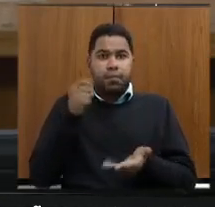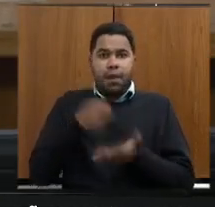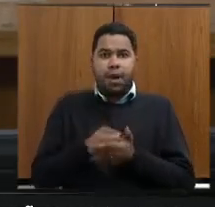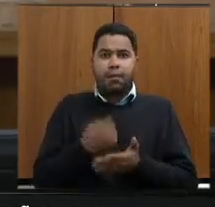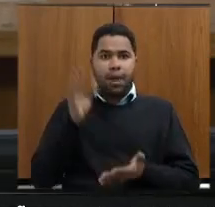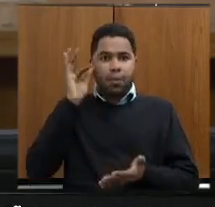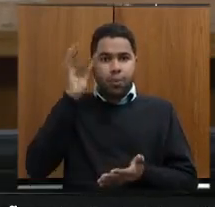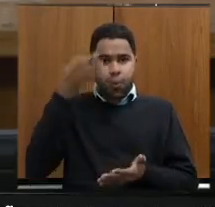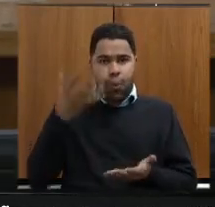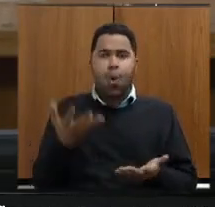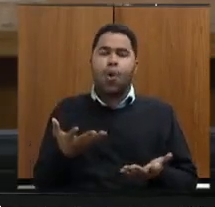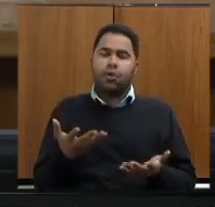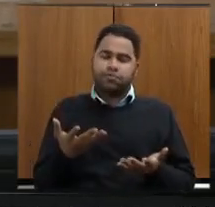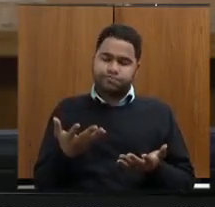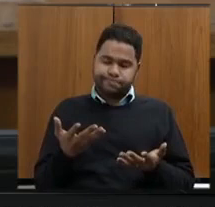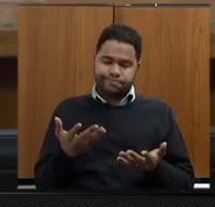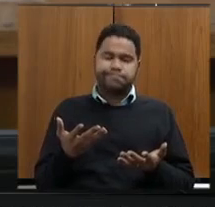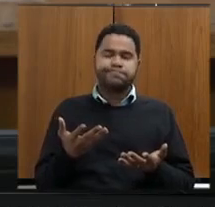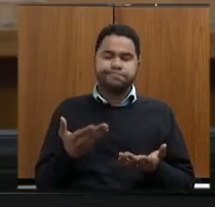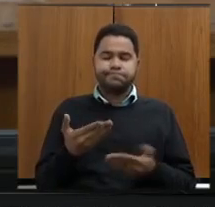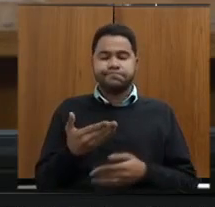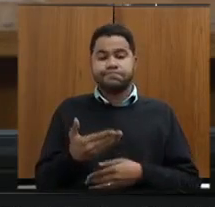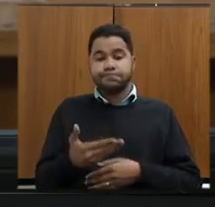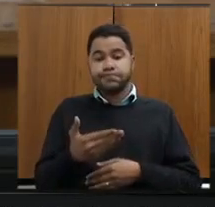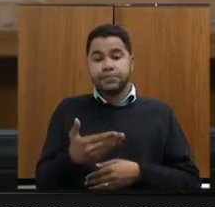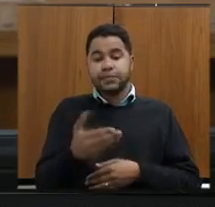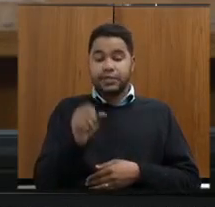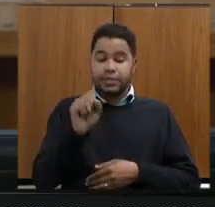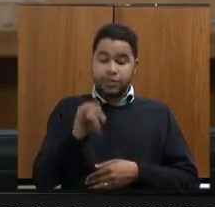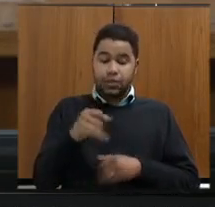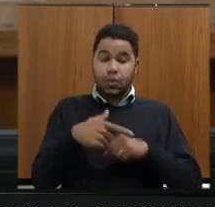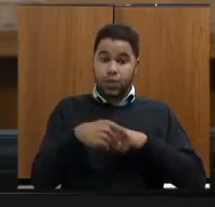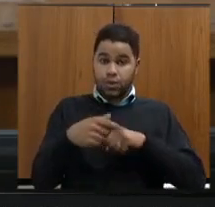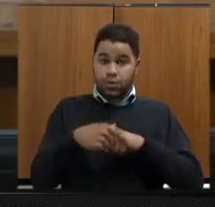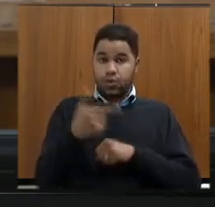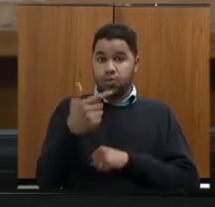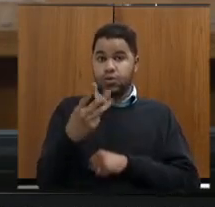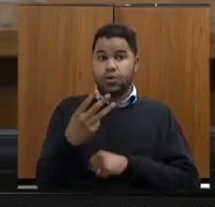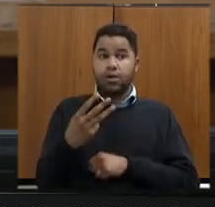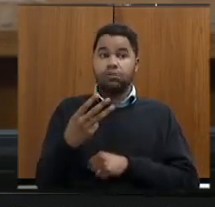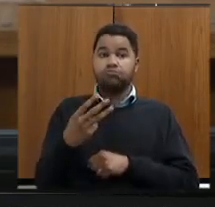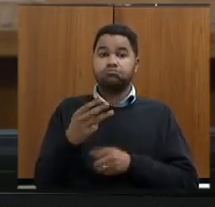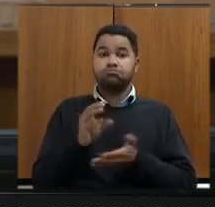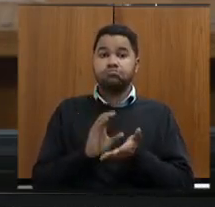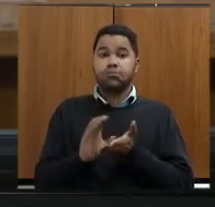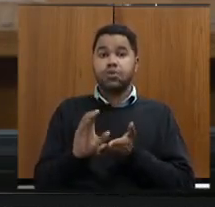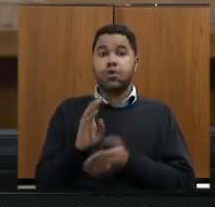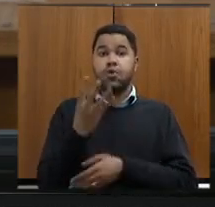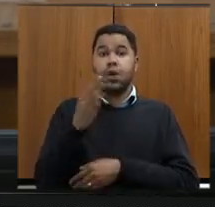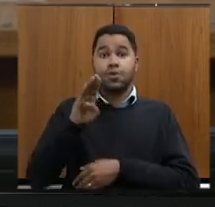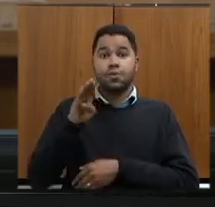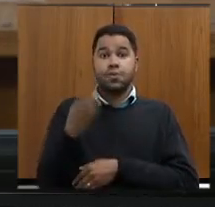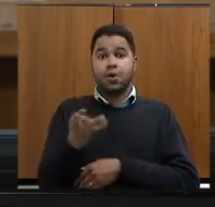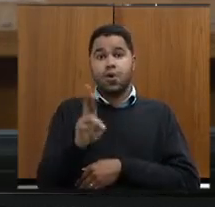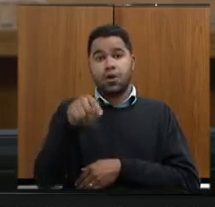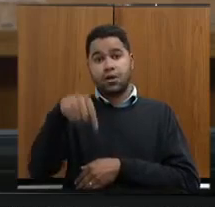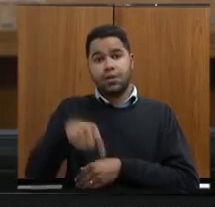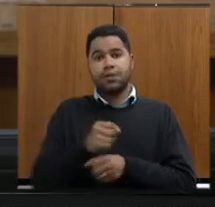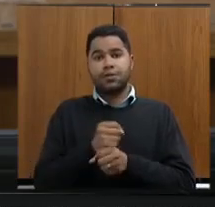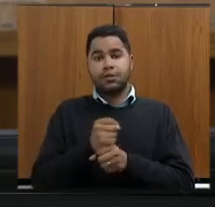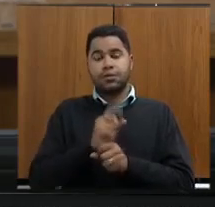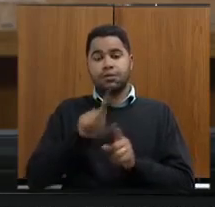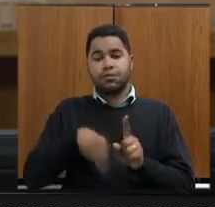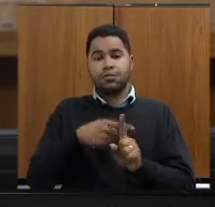imediatos a gente tem ter a né se for só o artigo 23 o de bolso imediata de 4 bilhões nesse ano